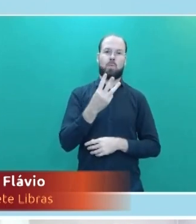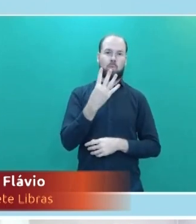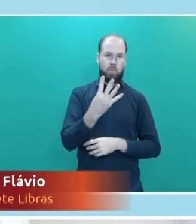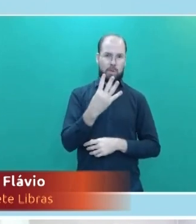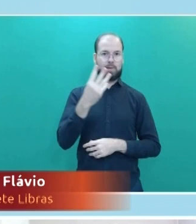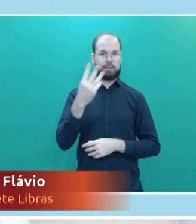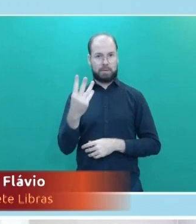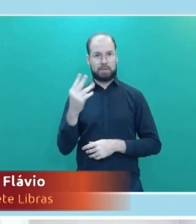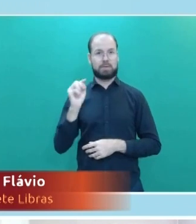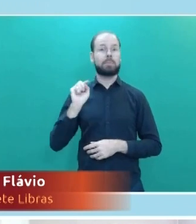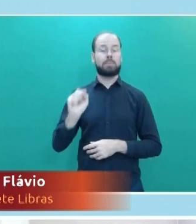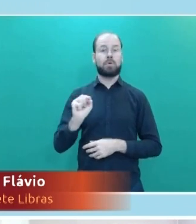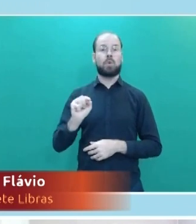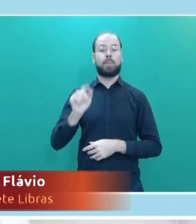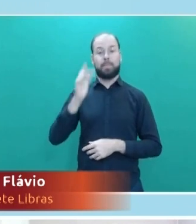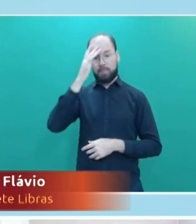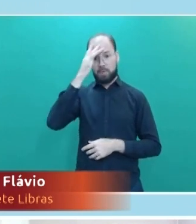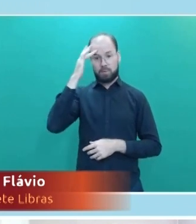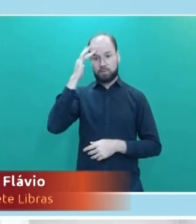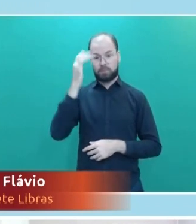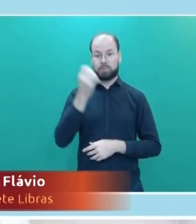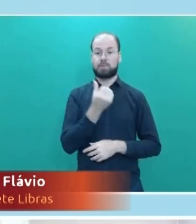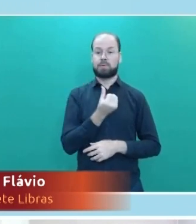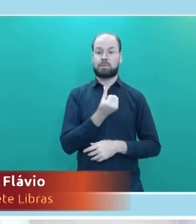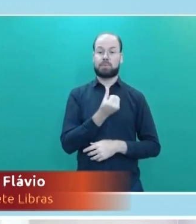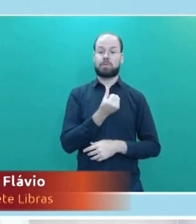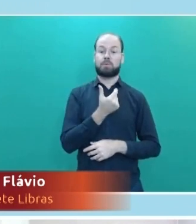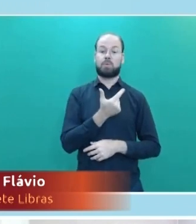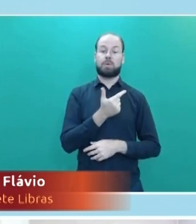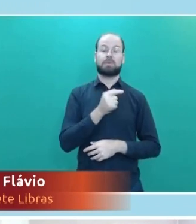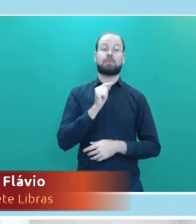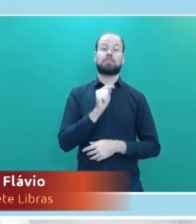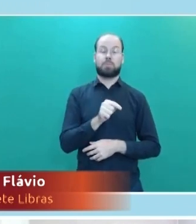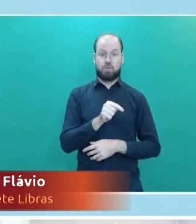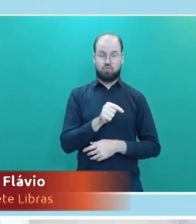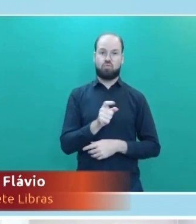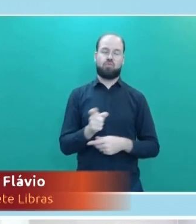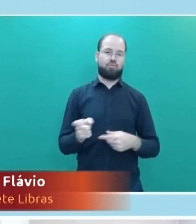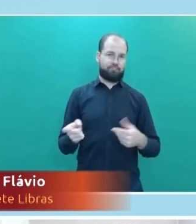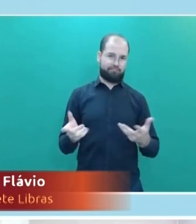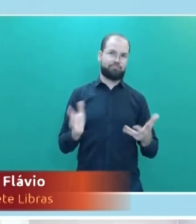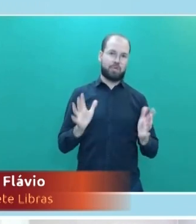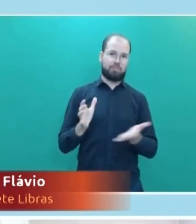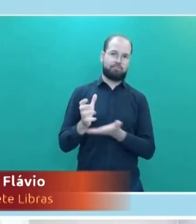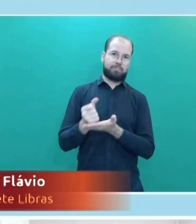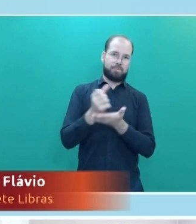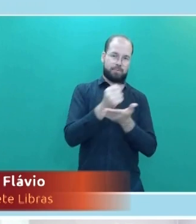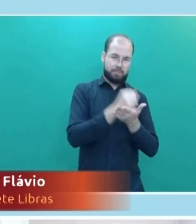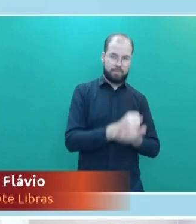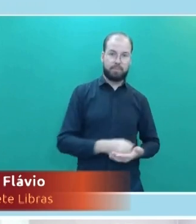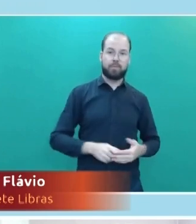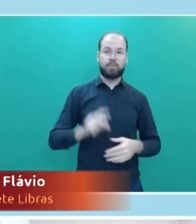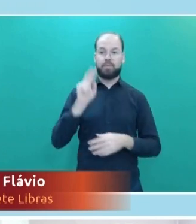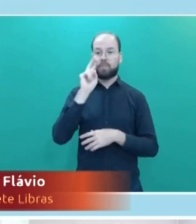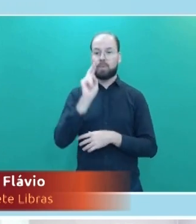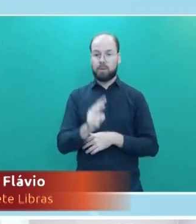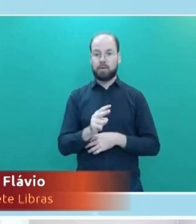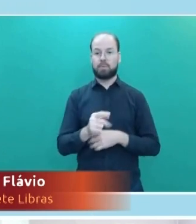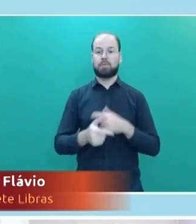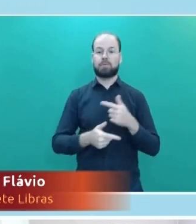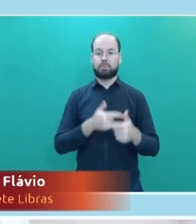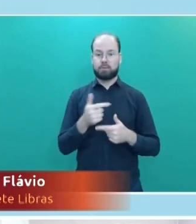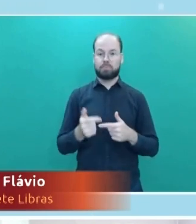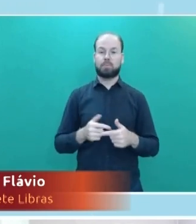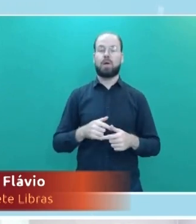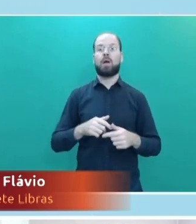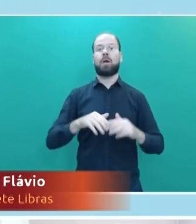dos 62 mil que foram resgatados efetivamente. Você vai ver que o analfabetismo, o baixo